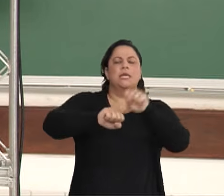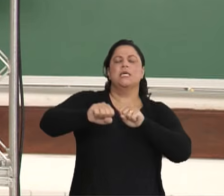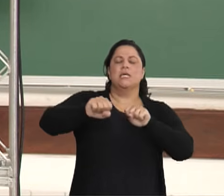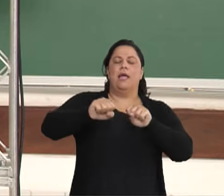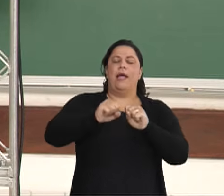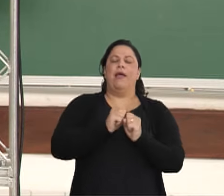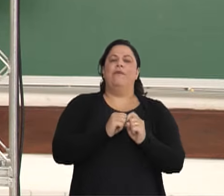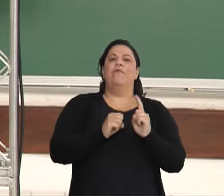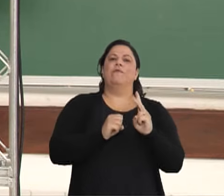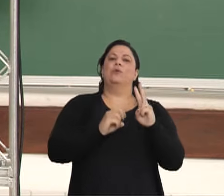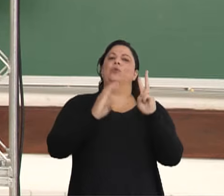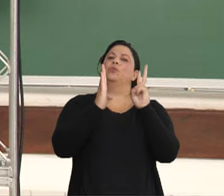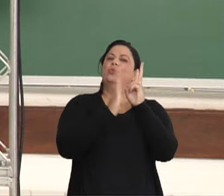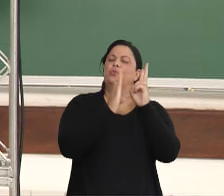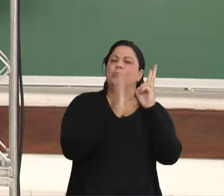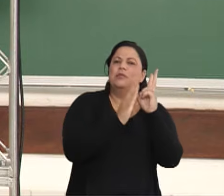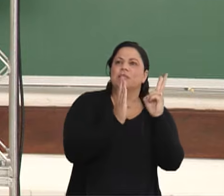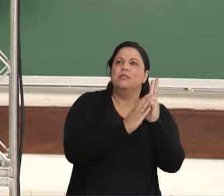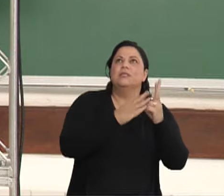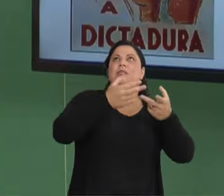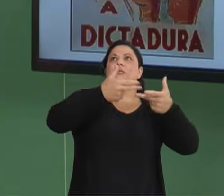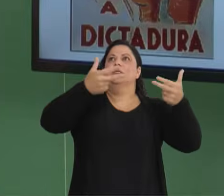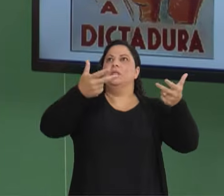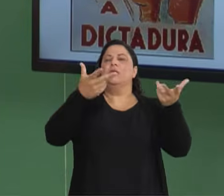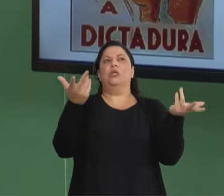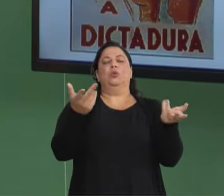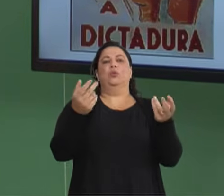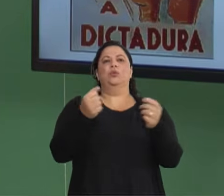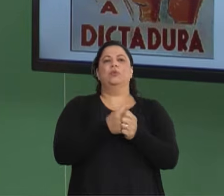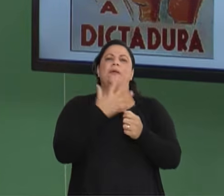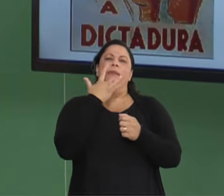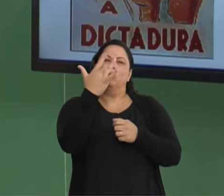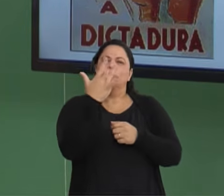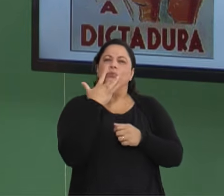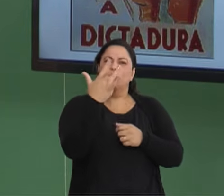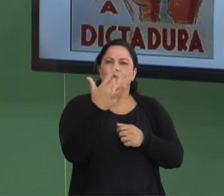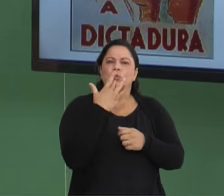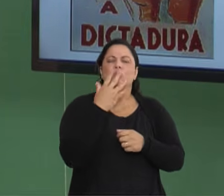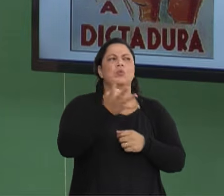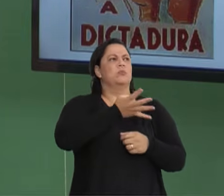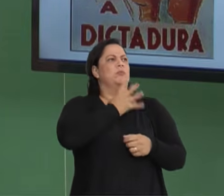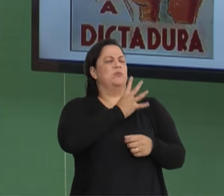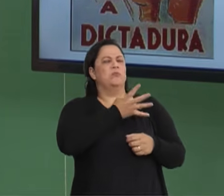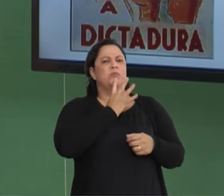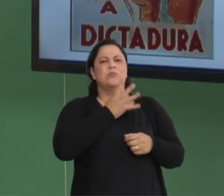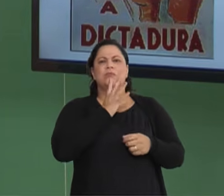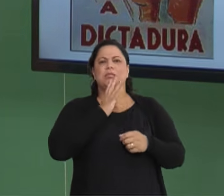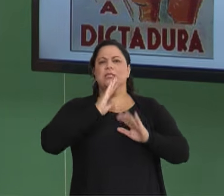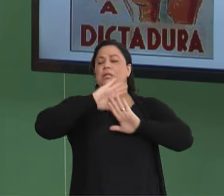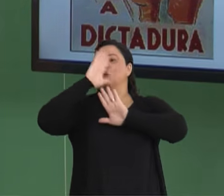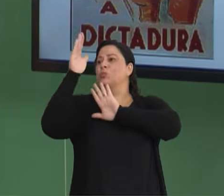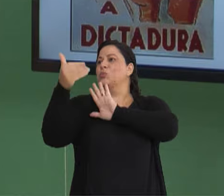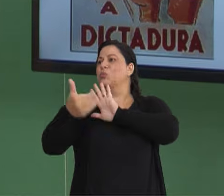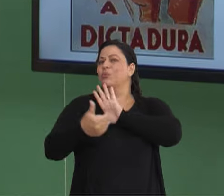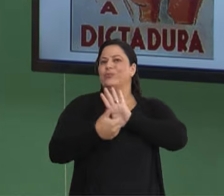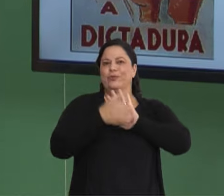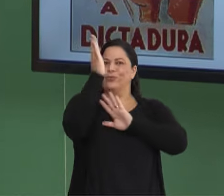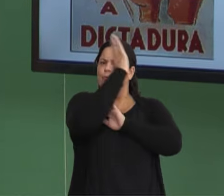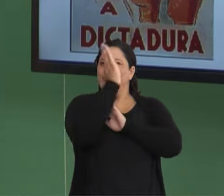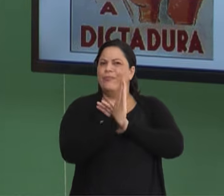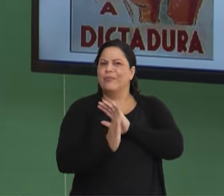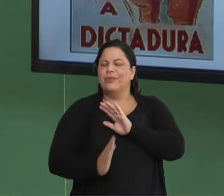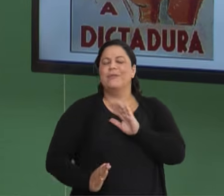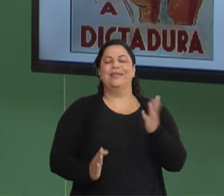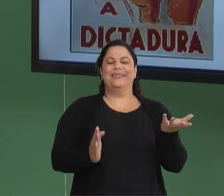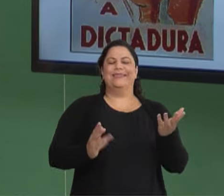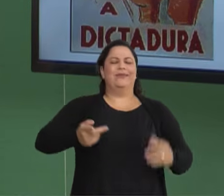preciosas, mas que acabaram conhecendo todo o interior do Brasil, mapeando o interior do Brasil. Então, São Paulo